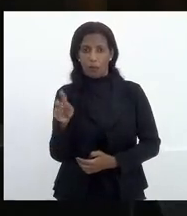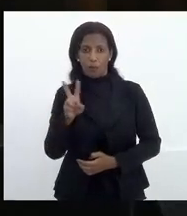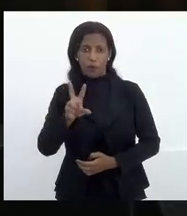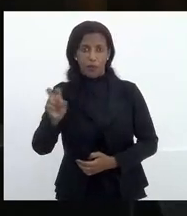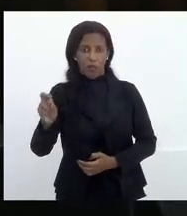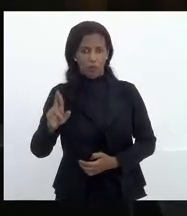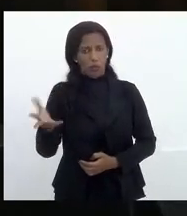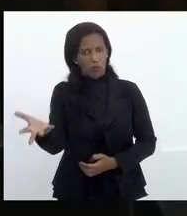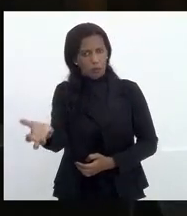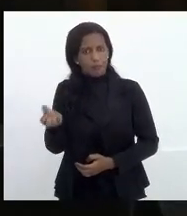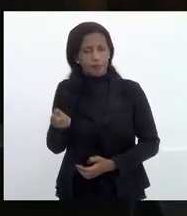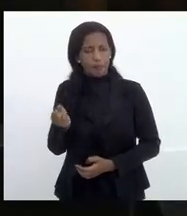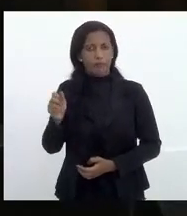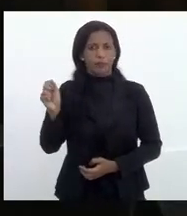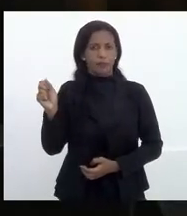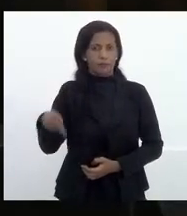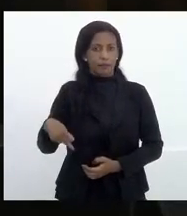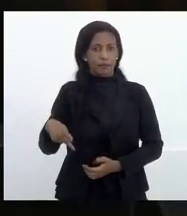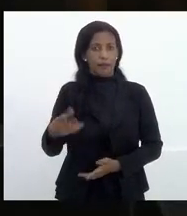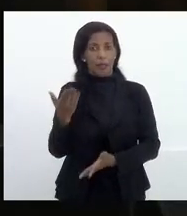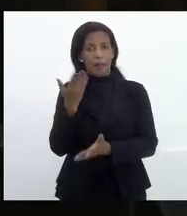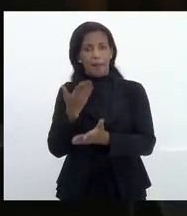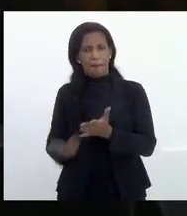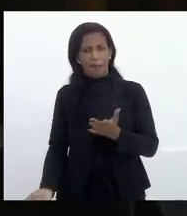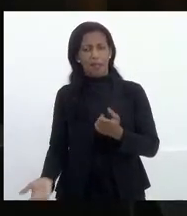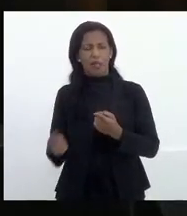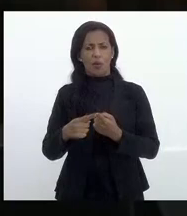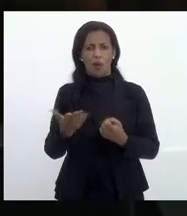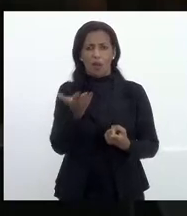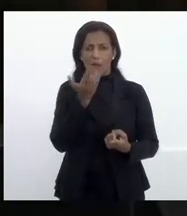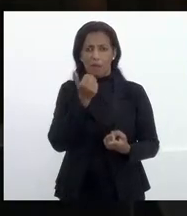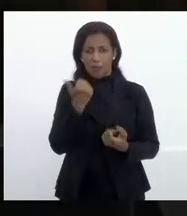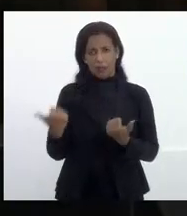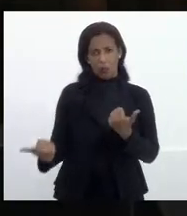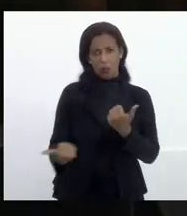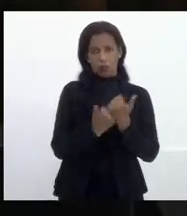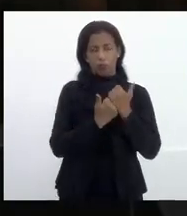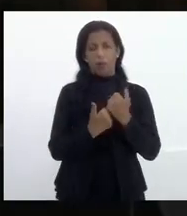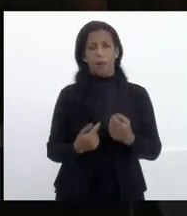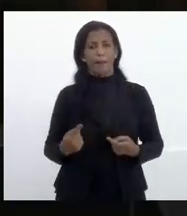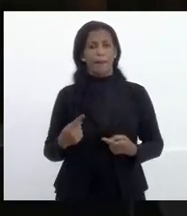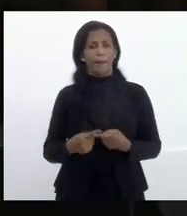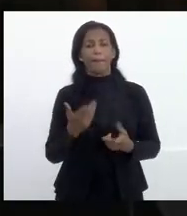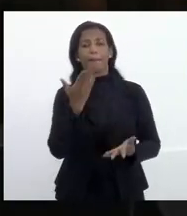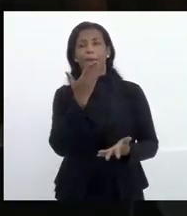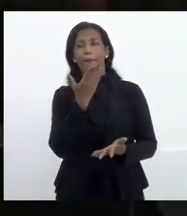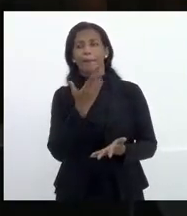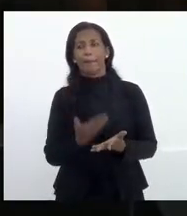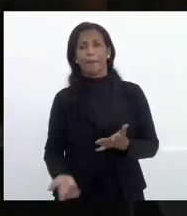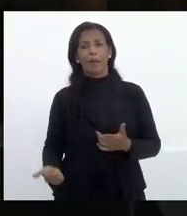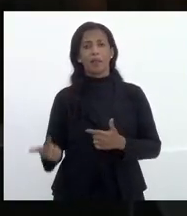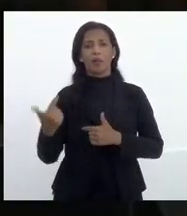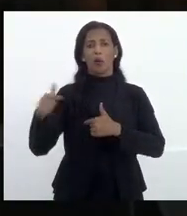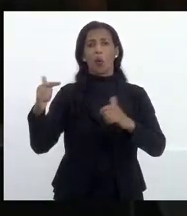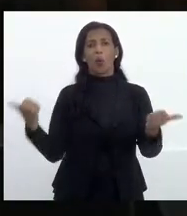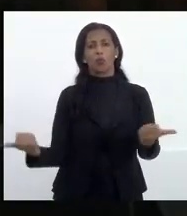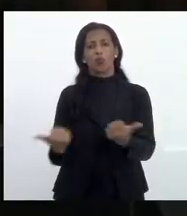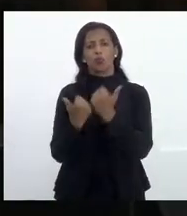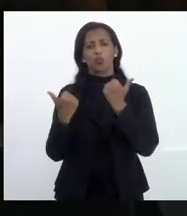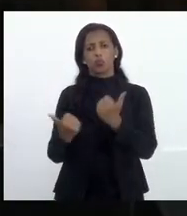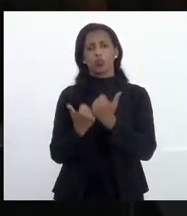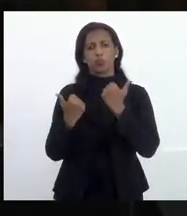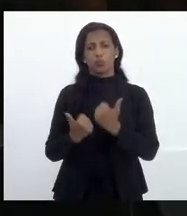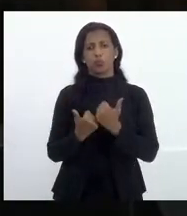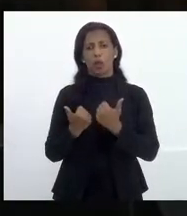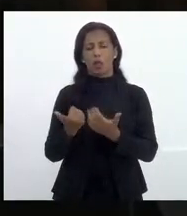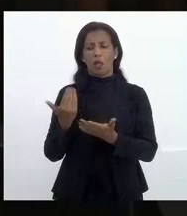reais que perdeu o filho alimentação perdeu né quantos auxílios que ele